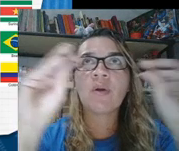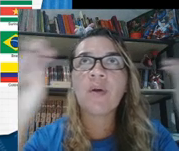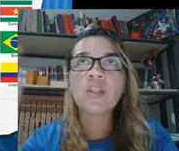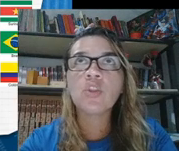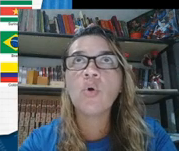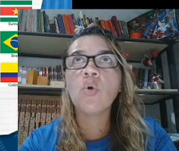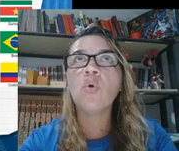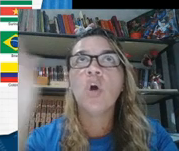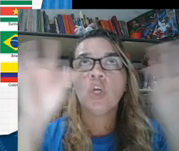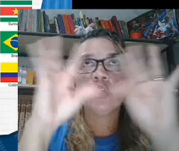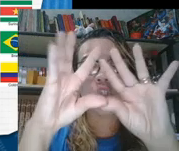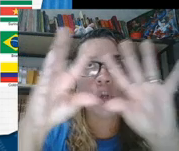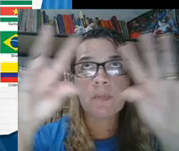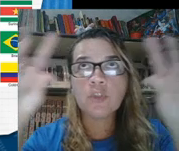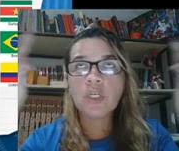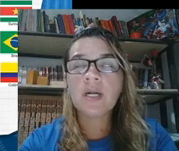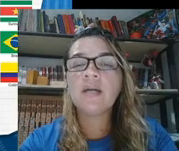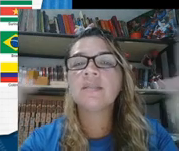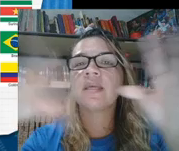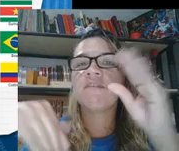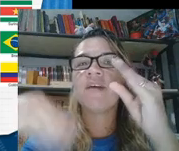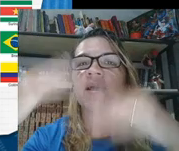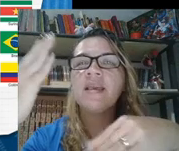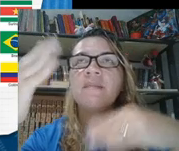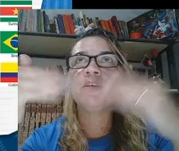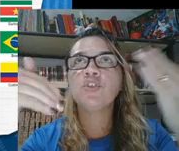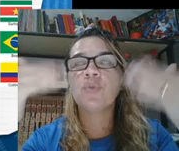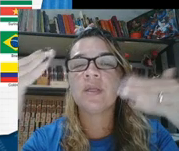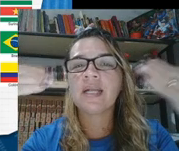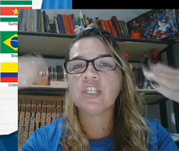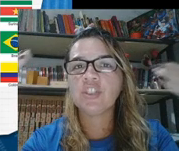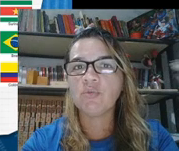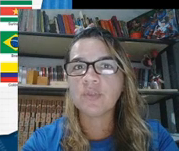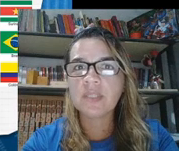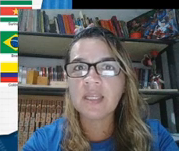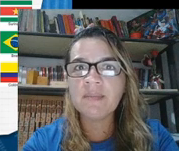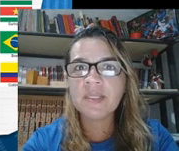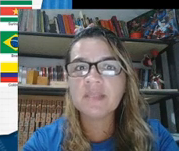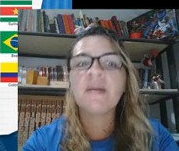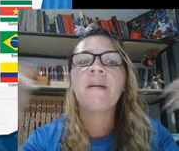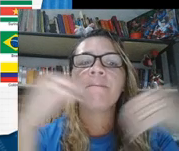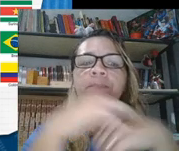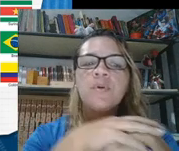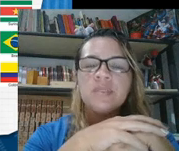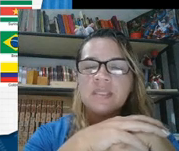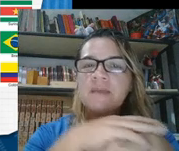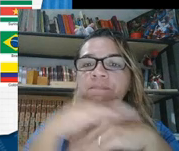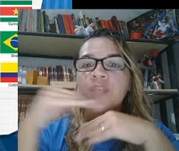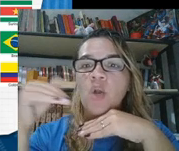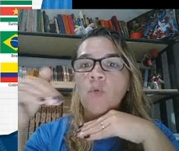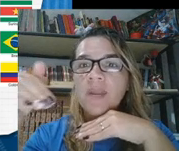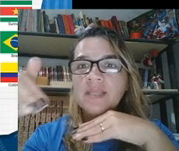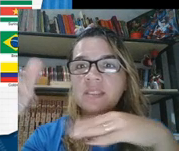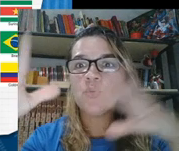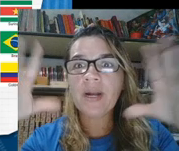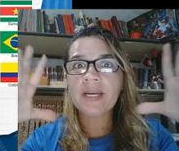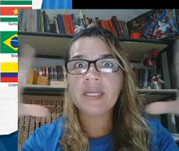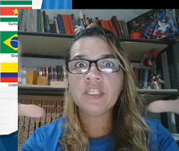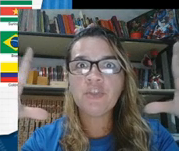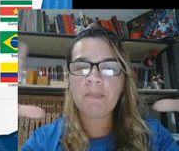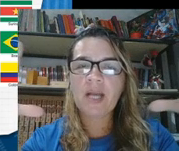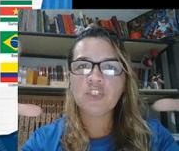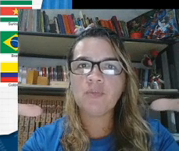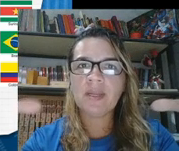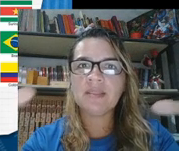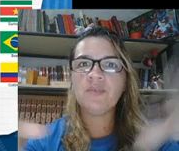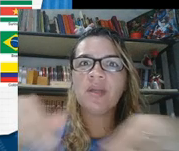linha do Equador, do Trópico de Câncer, que vai aí misturando a questão dos climas. Pois é, o Brasil, a